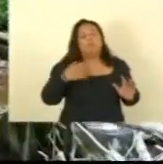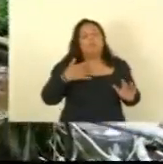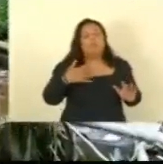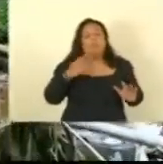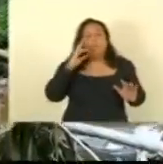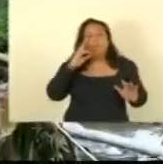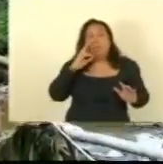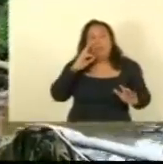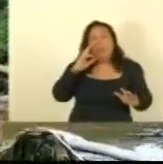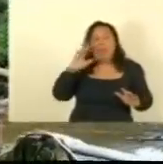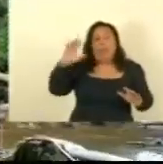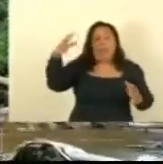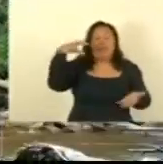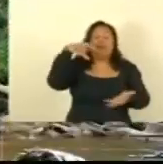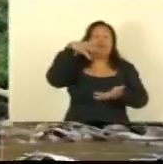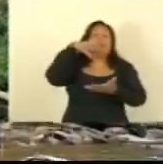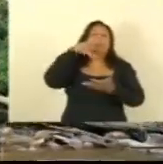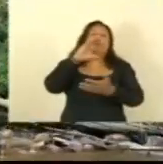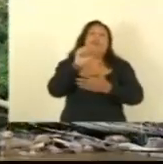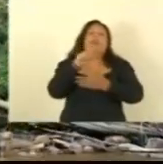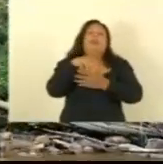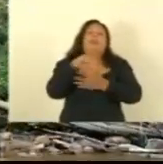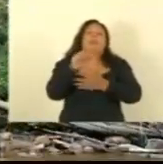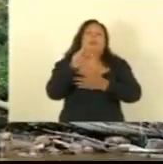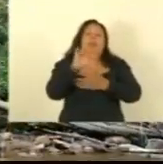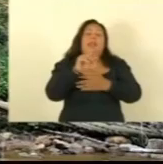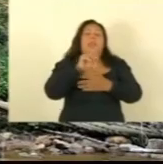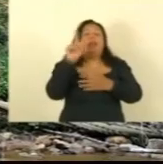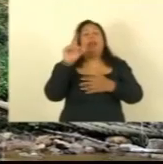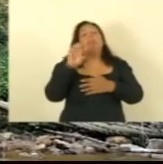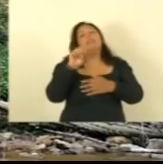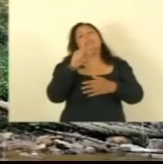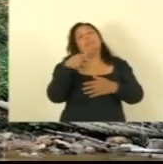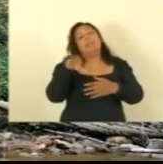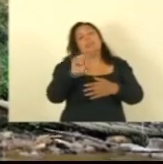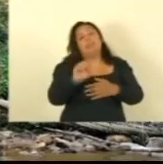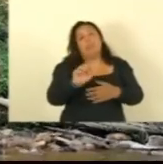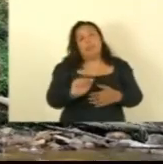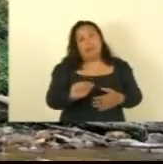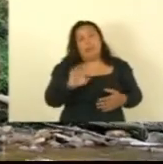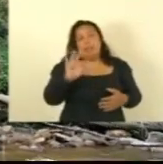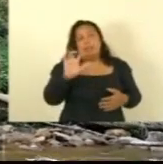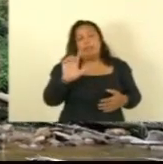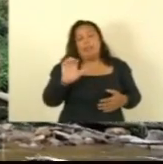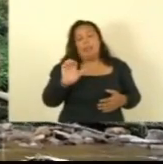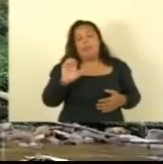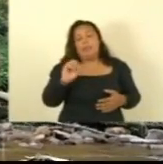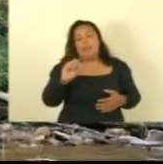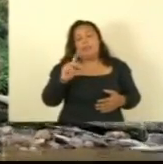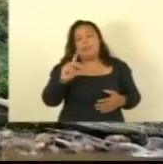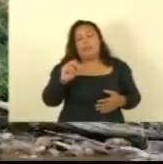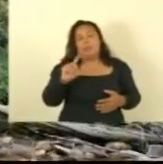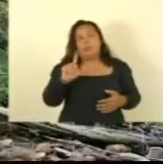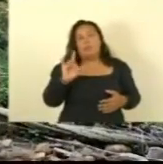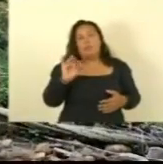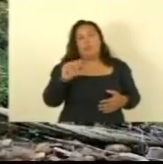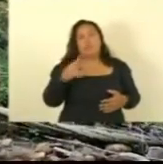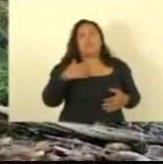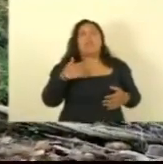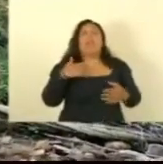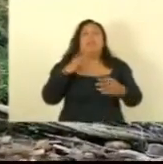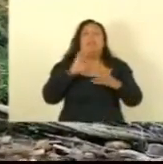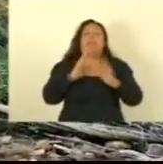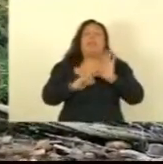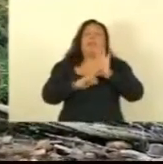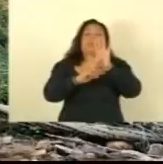de Santa Leopoldina deveria vir aí, já que eles representam também o